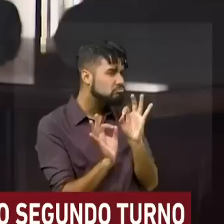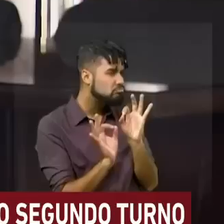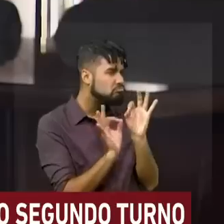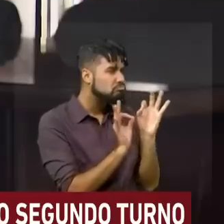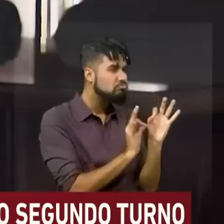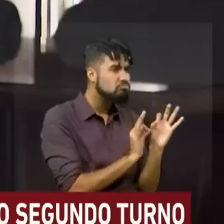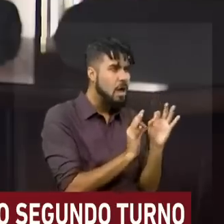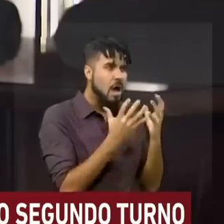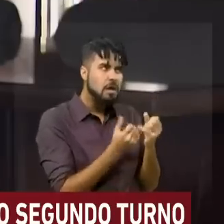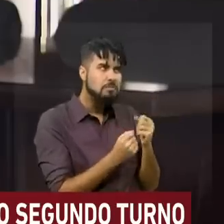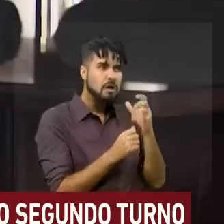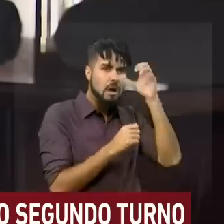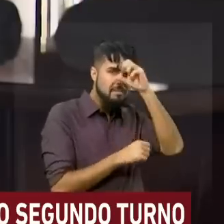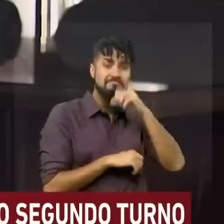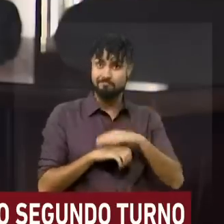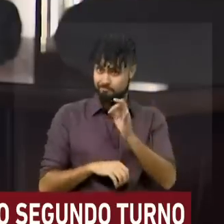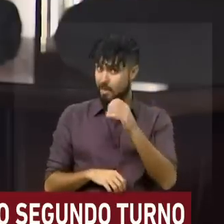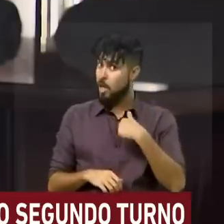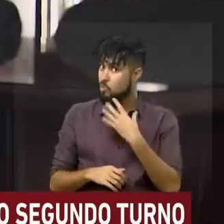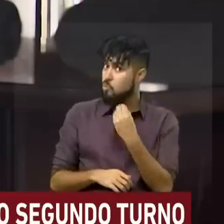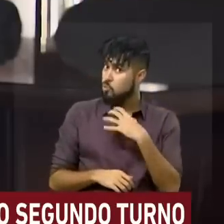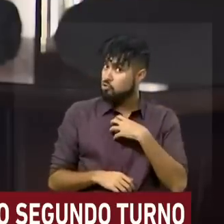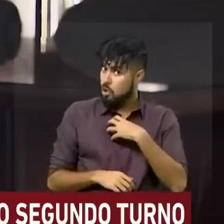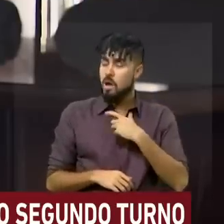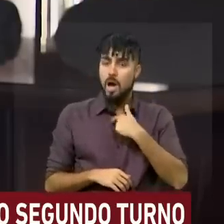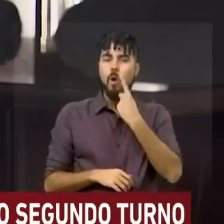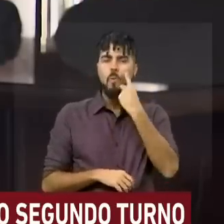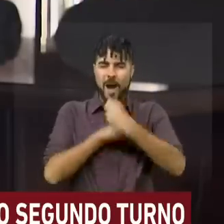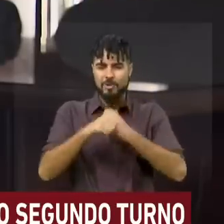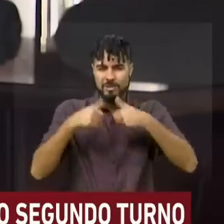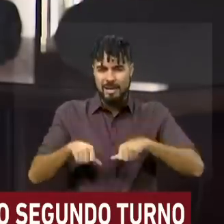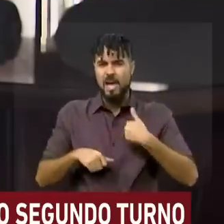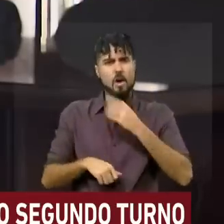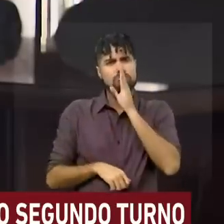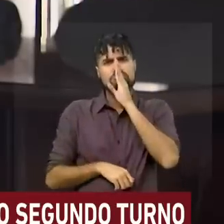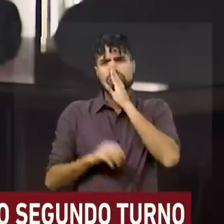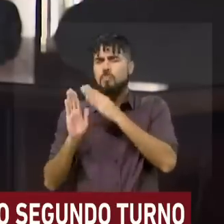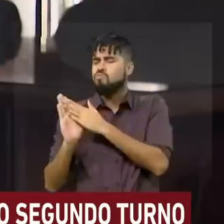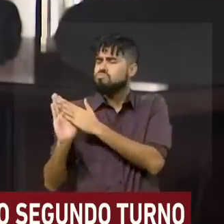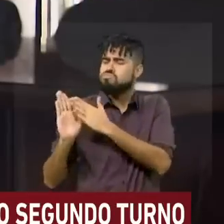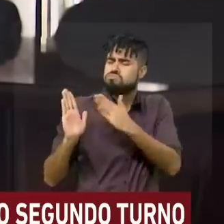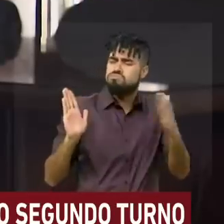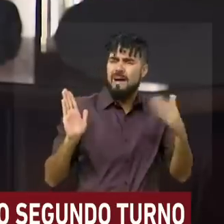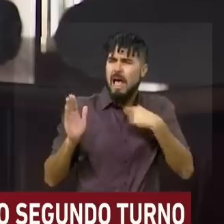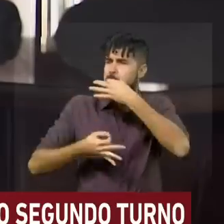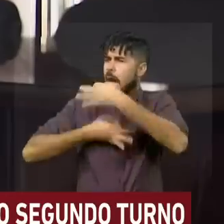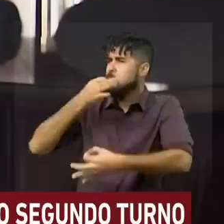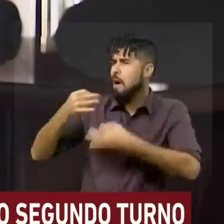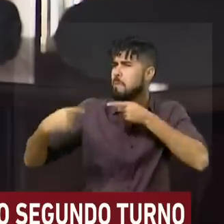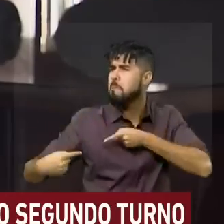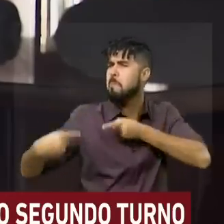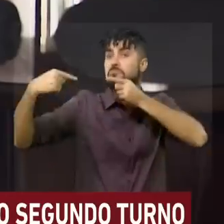partido ligado a escândalos de corrupção "eu faço parte de uma outra aula do MDB denuncio os malfeitos do MDB